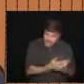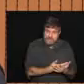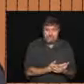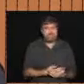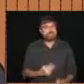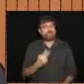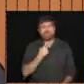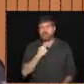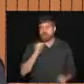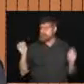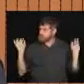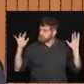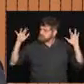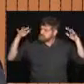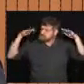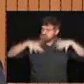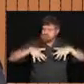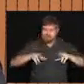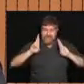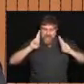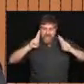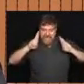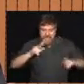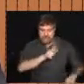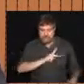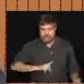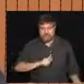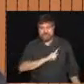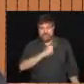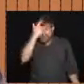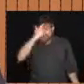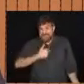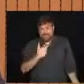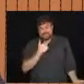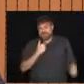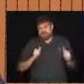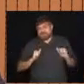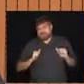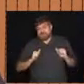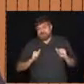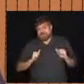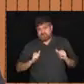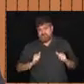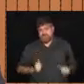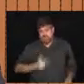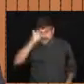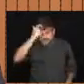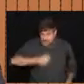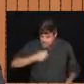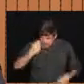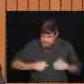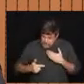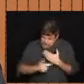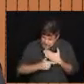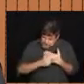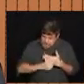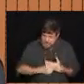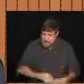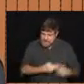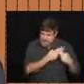feito, se eu não faço, eu não estaria cumprindo o meu papel.